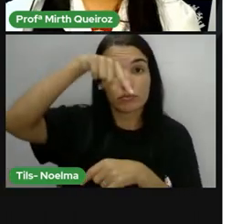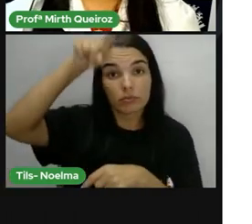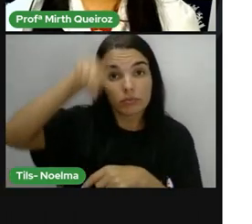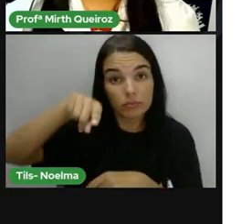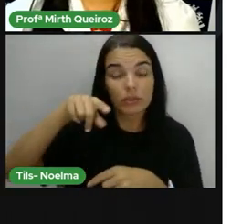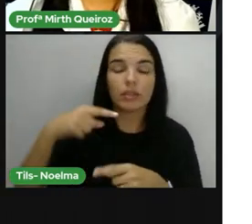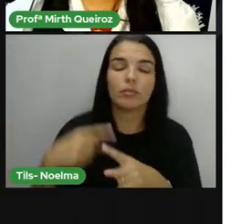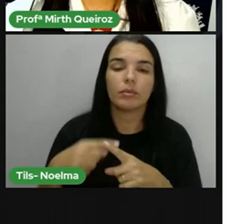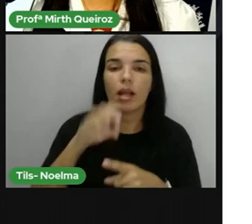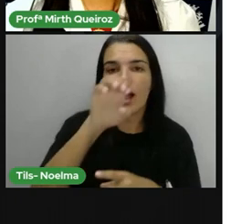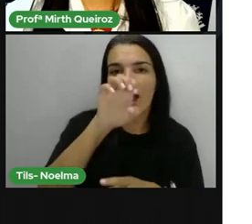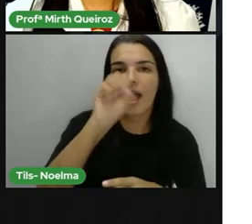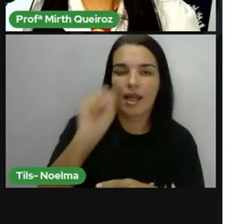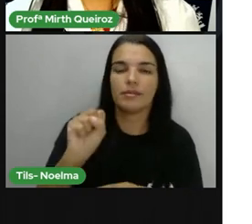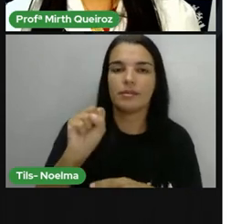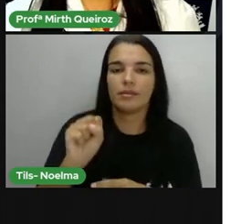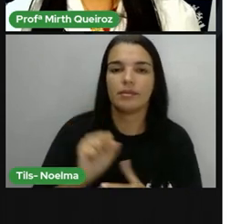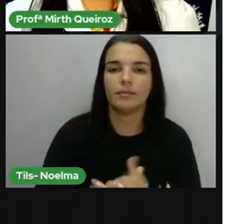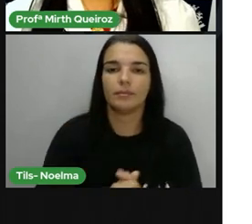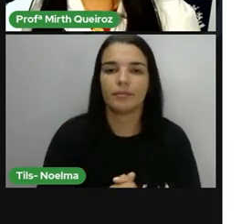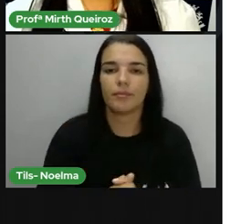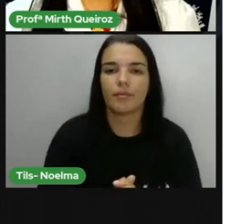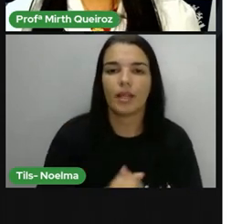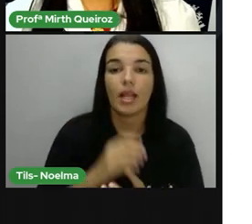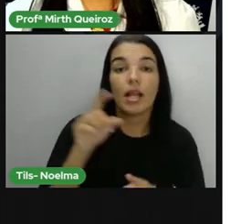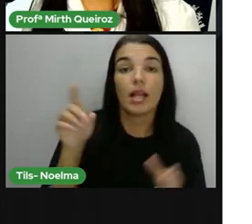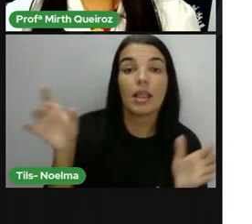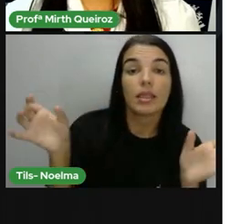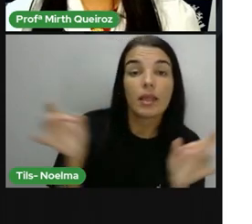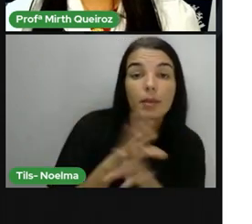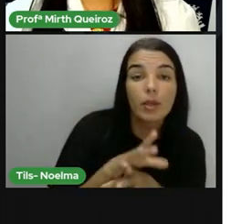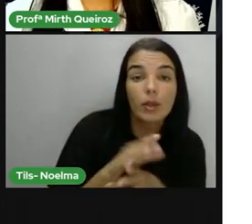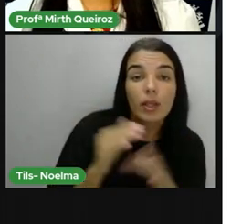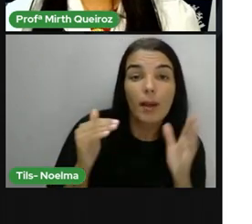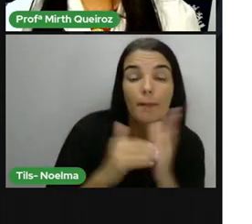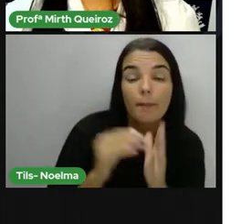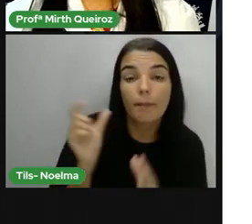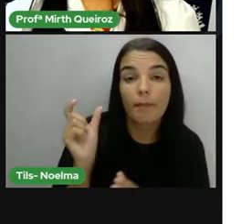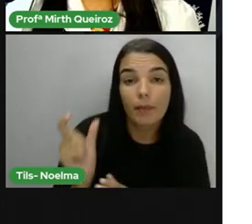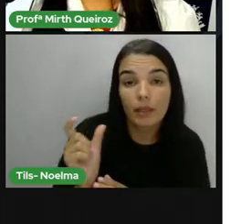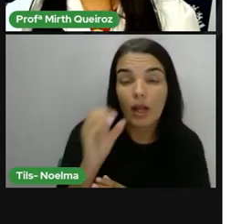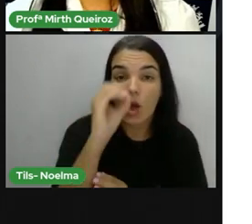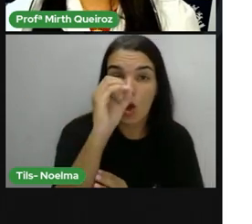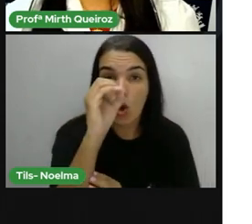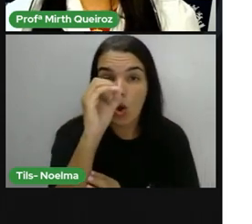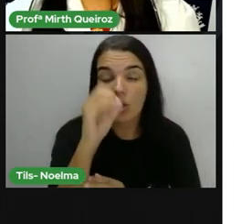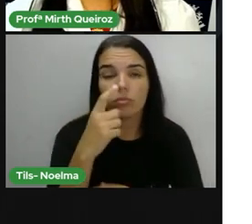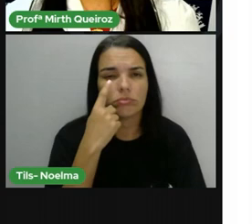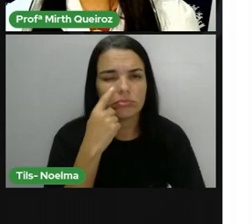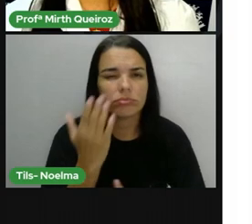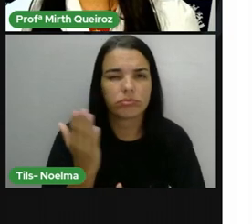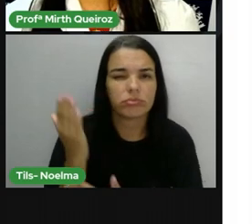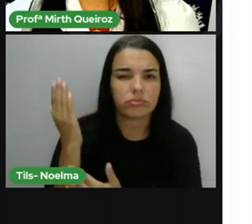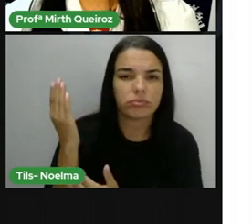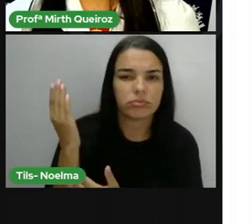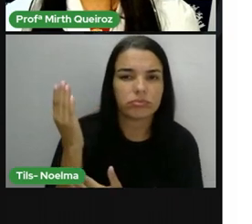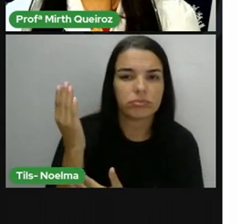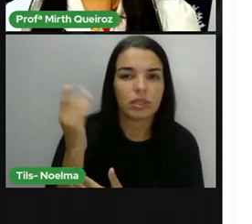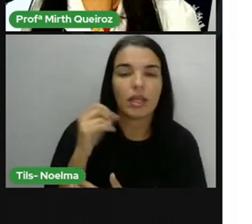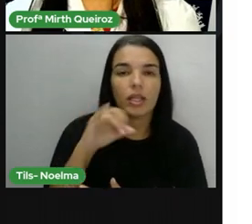termina em es. Palavras terminadas em o ou os: giló,